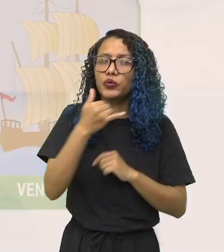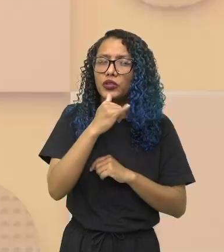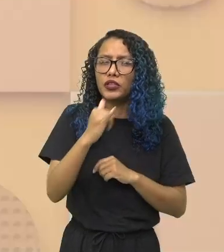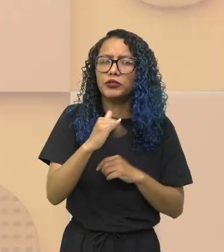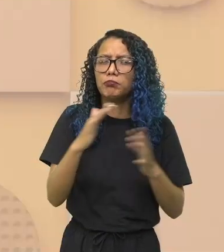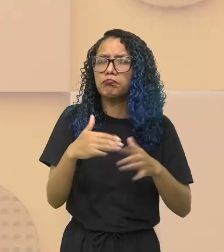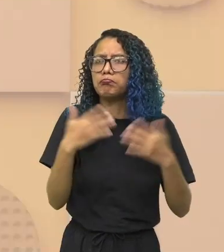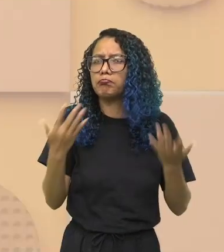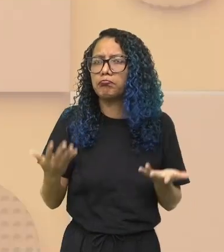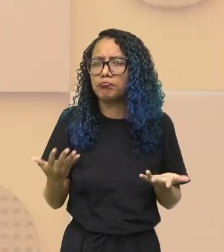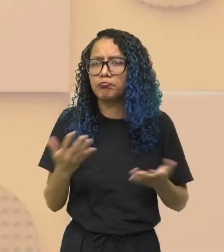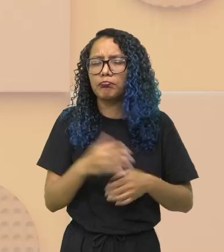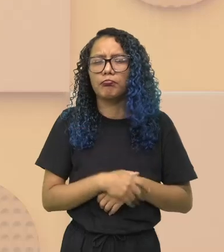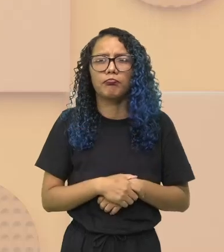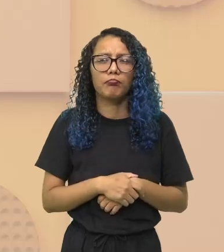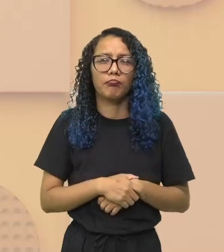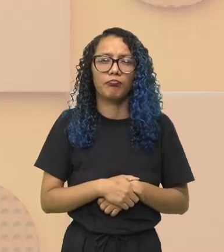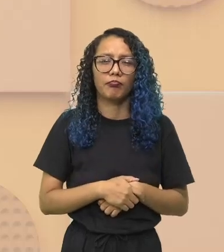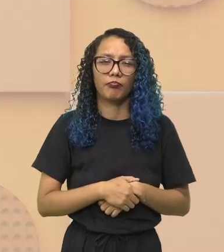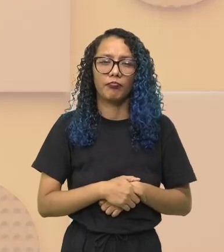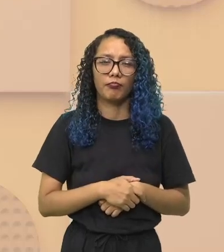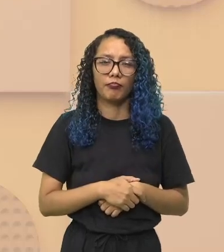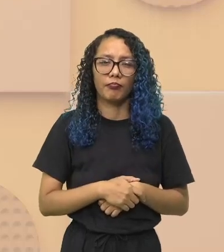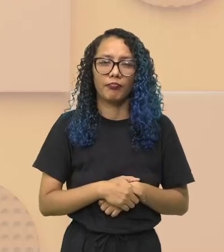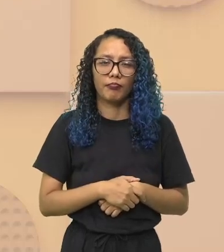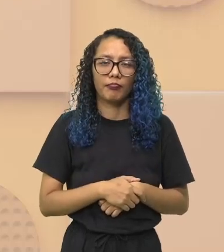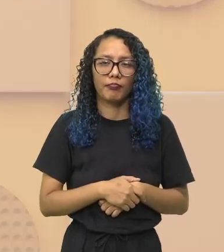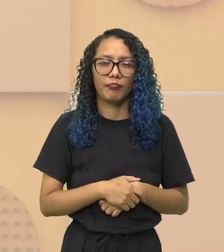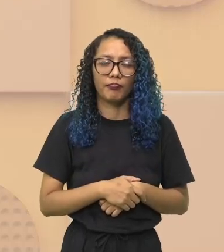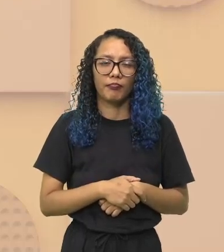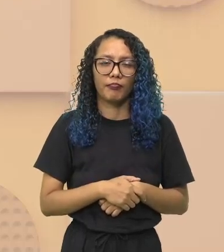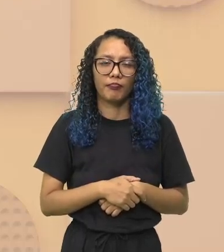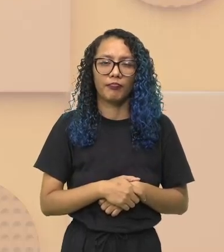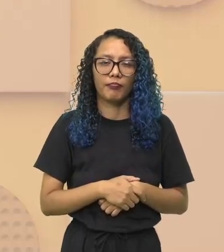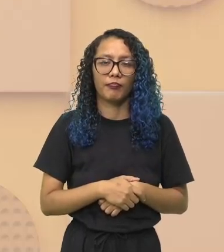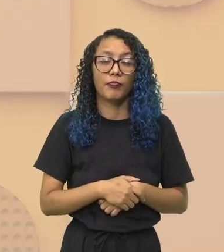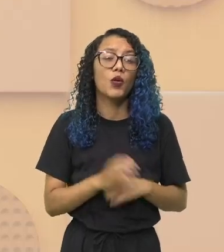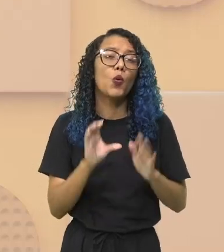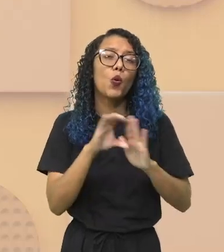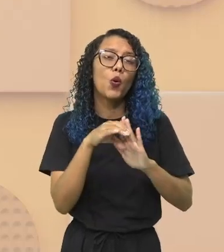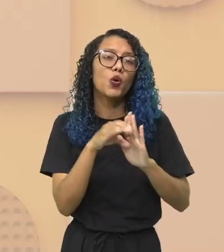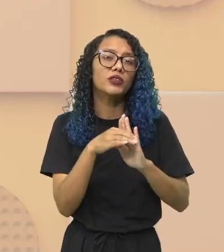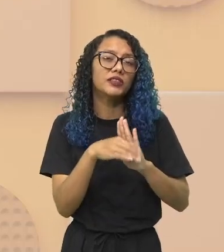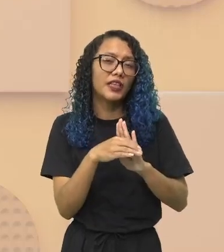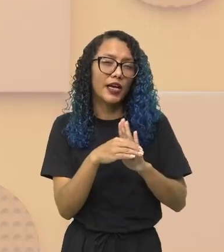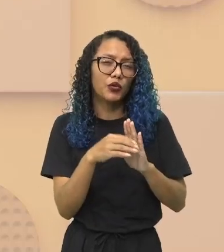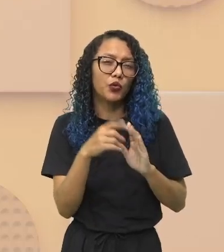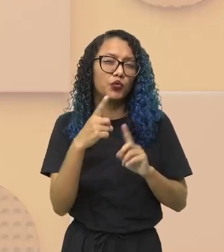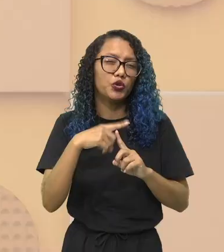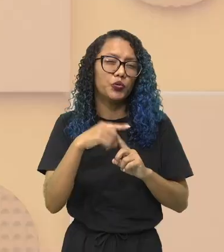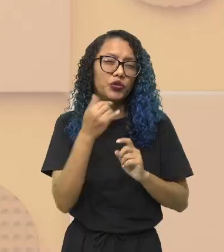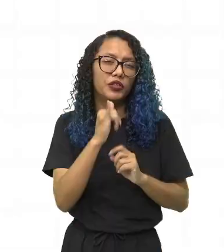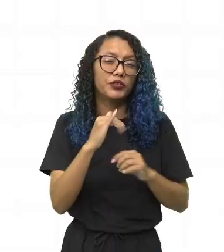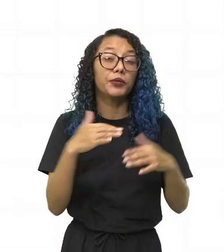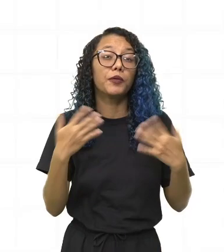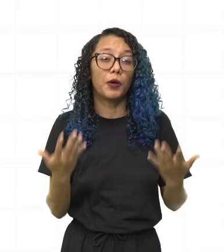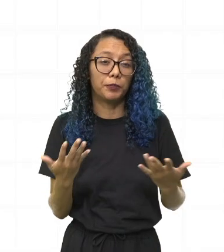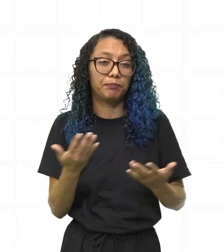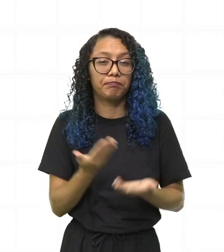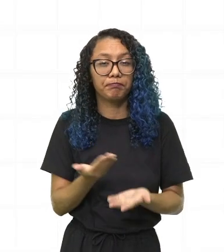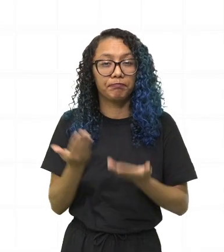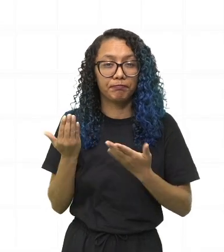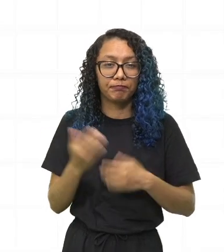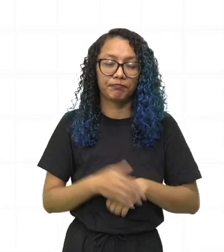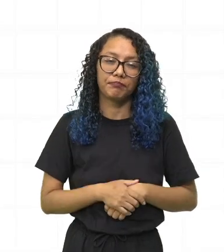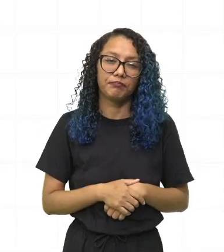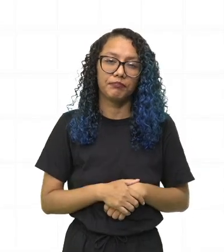né? Quais são as fontes de energia, né? Qual é a definição de fontes de energia? As fontes de energia,